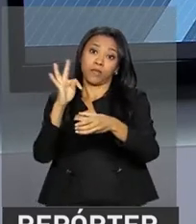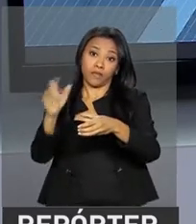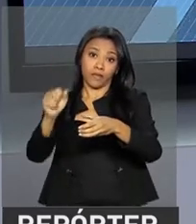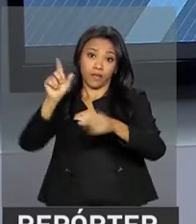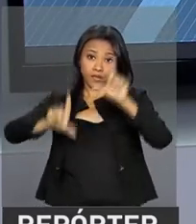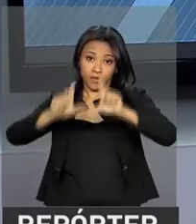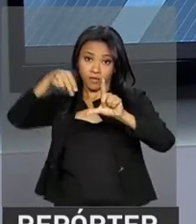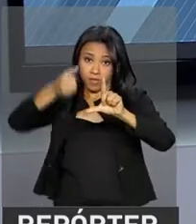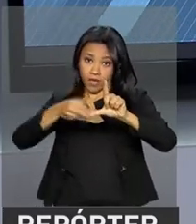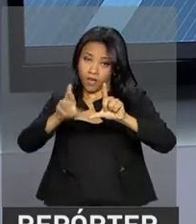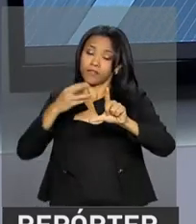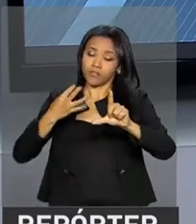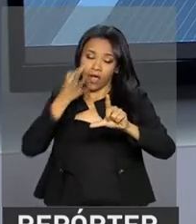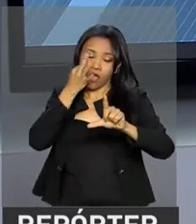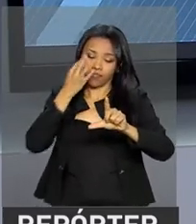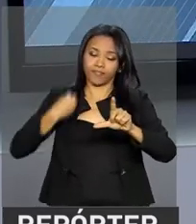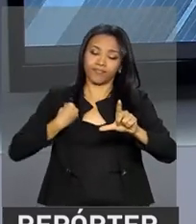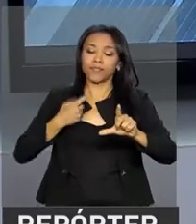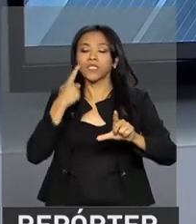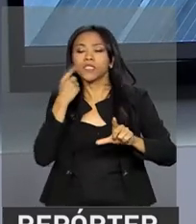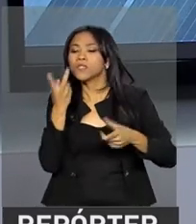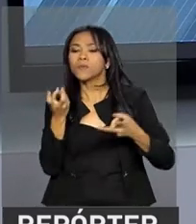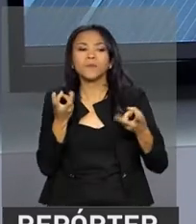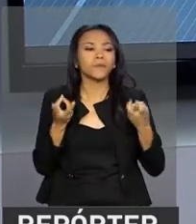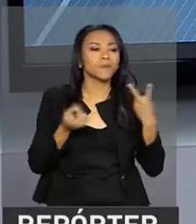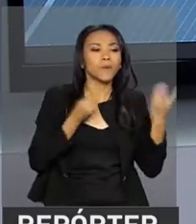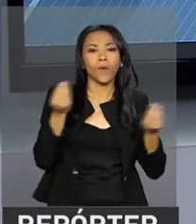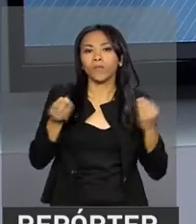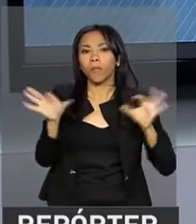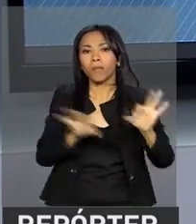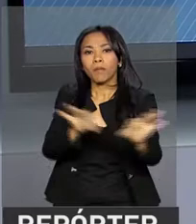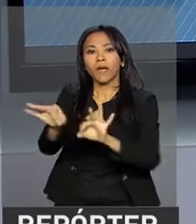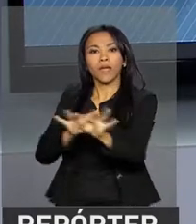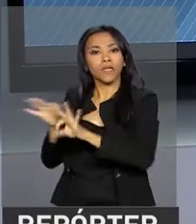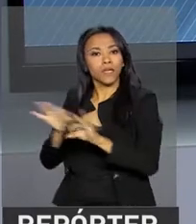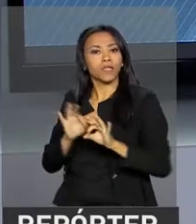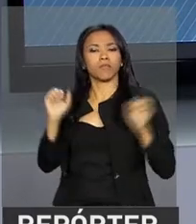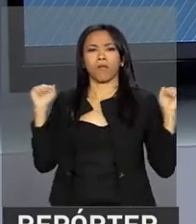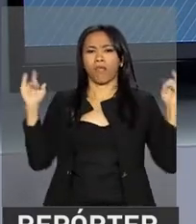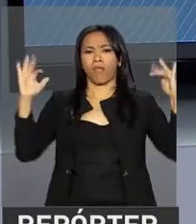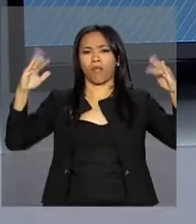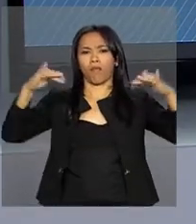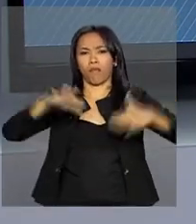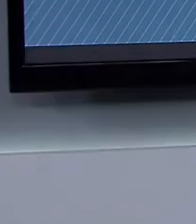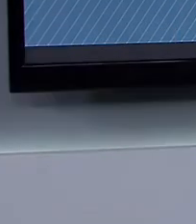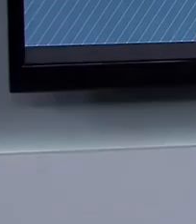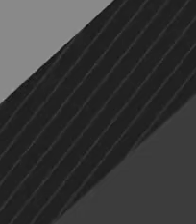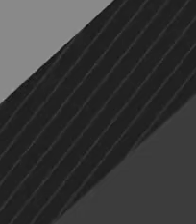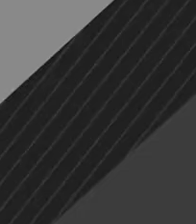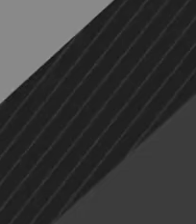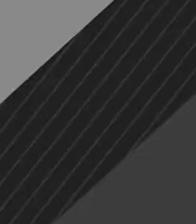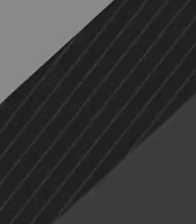york e acompanhou de perto como estão os preparativos para receber líderes de todo o planeta